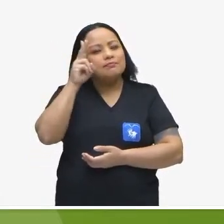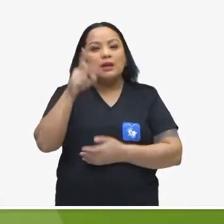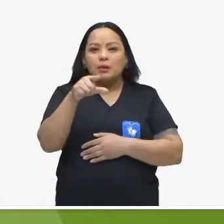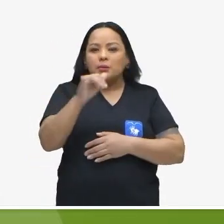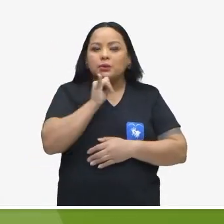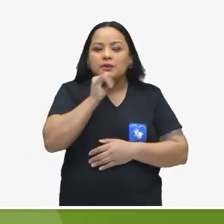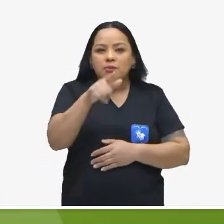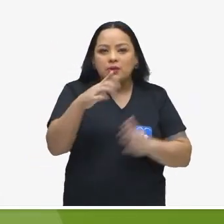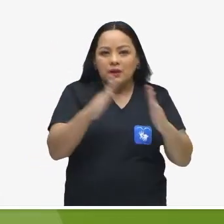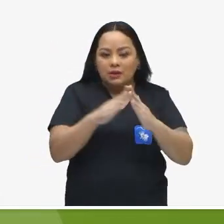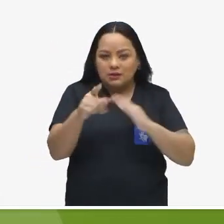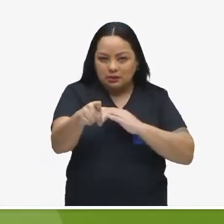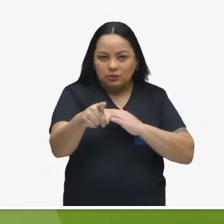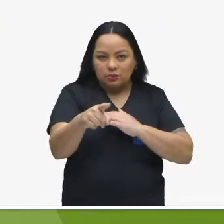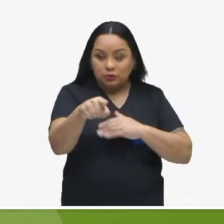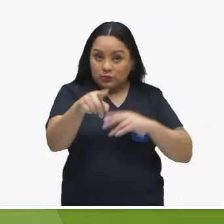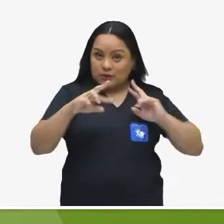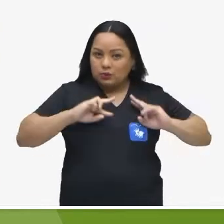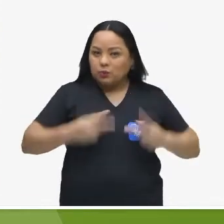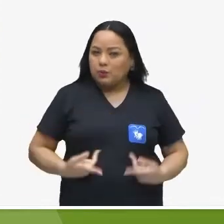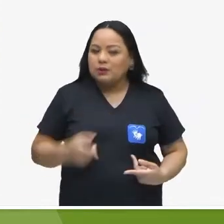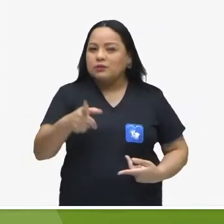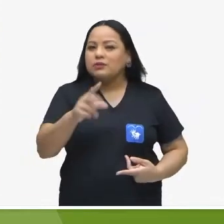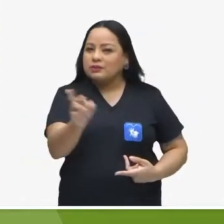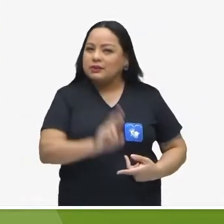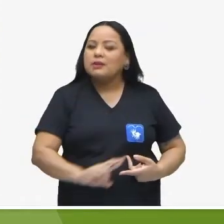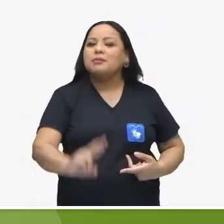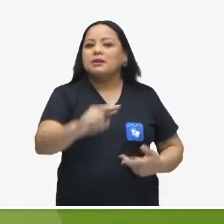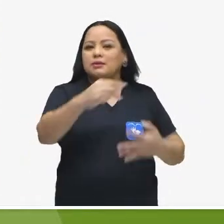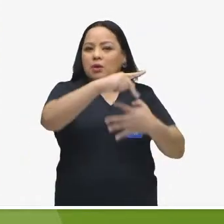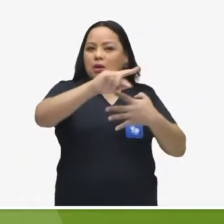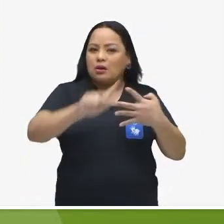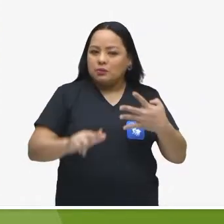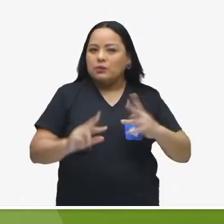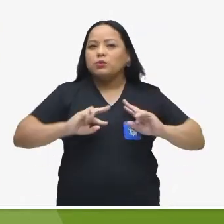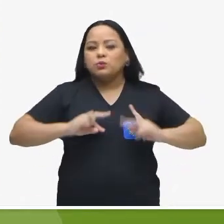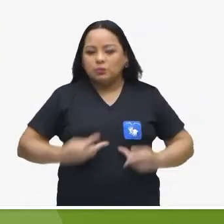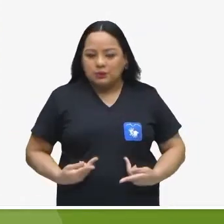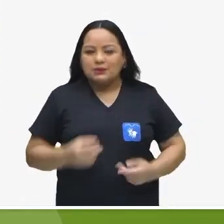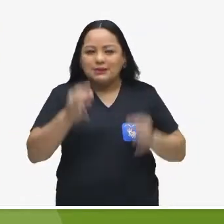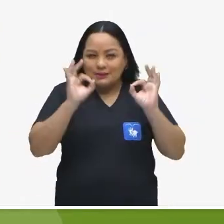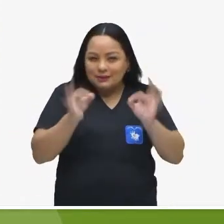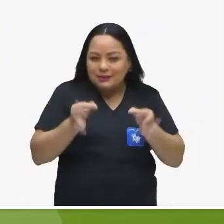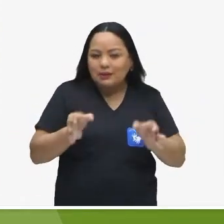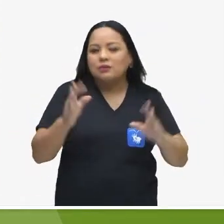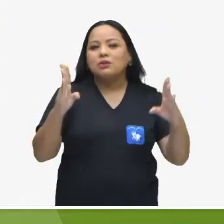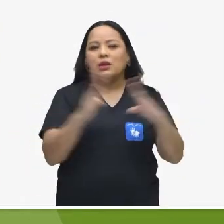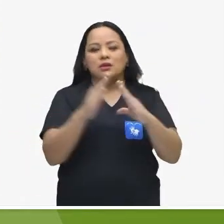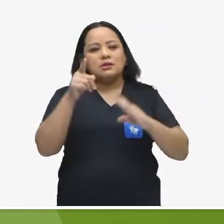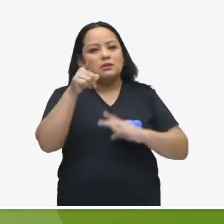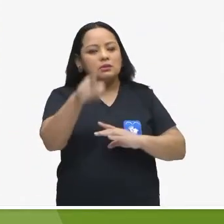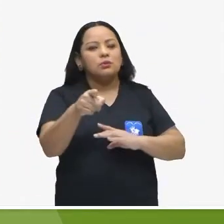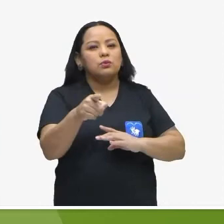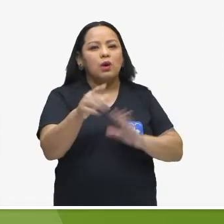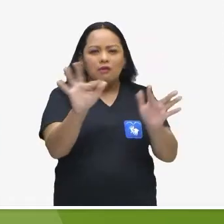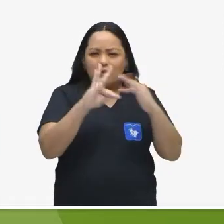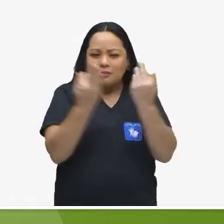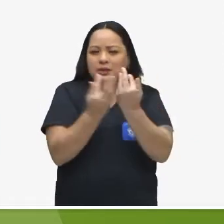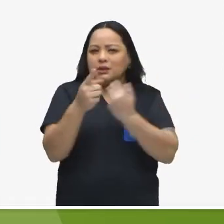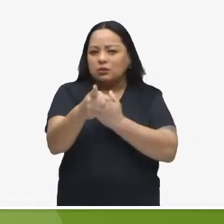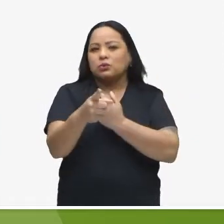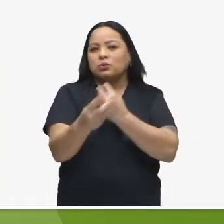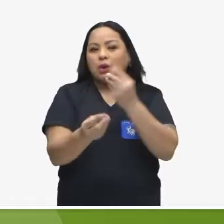casa, você é um ser humano, você representa aí a espécie humana, certo? Então, na sua casa, você e sua família é